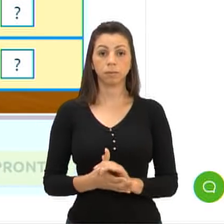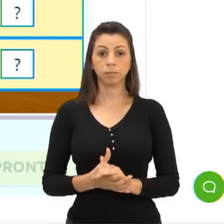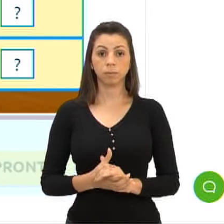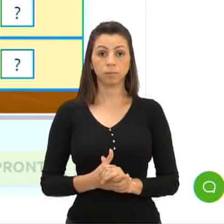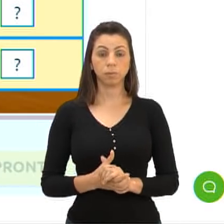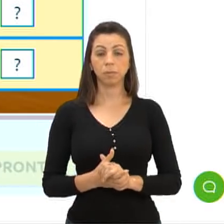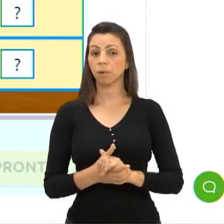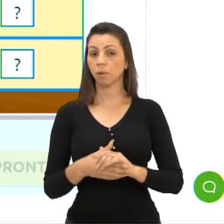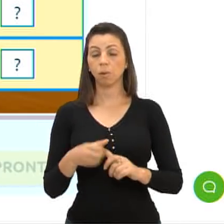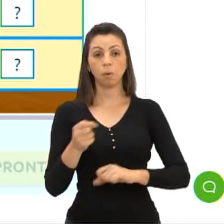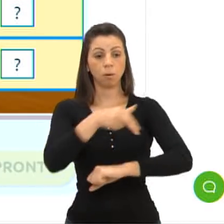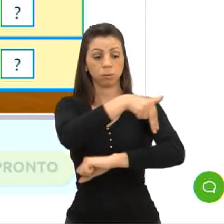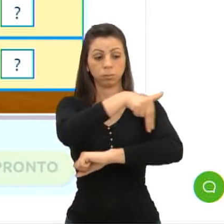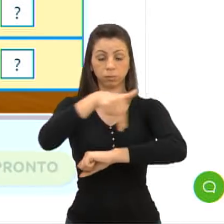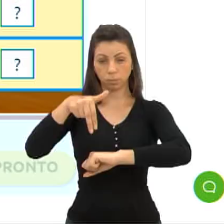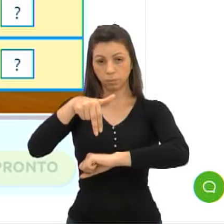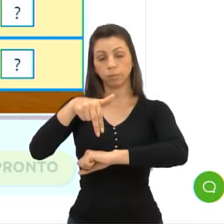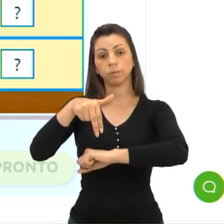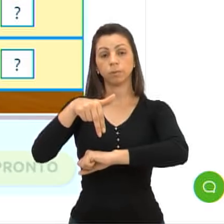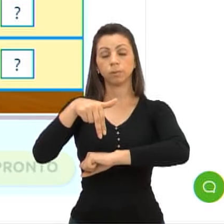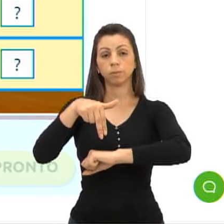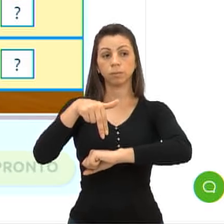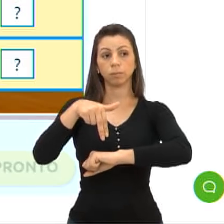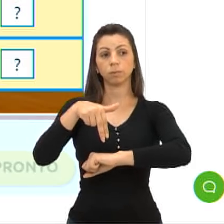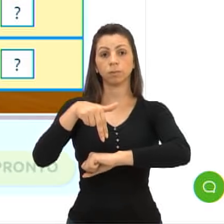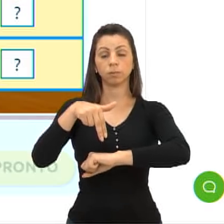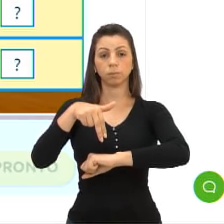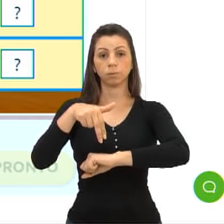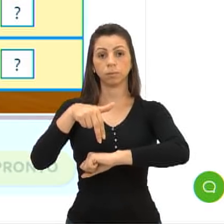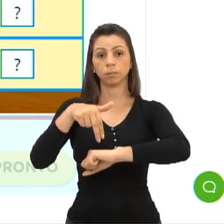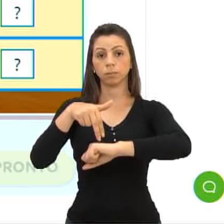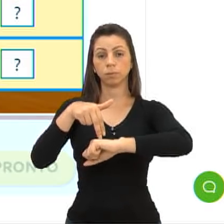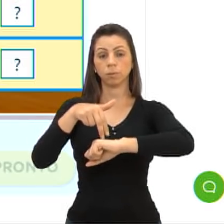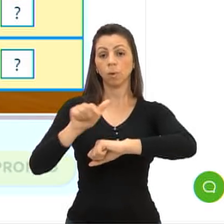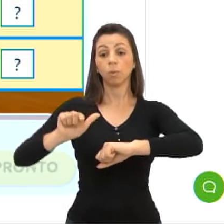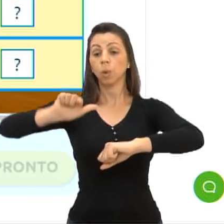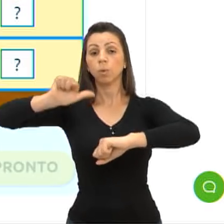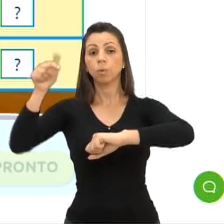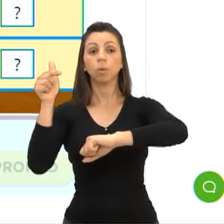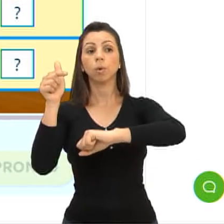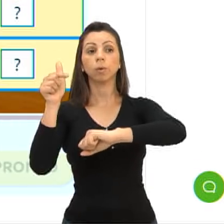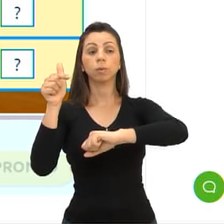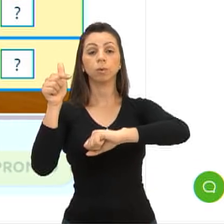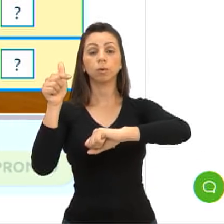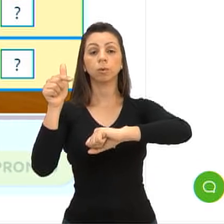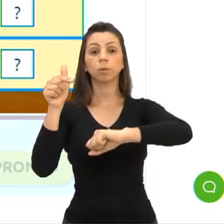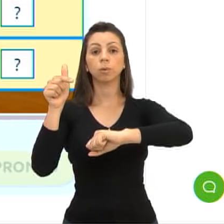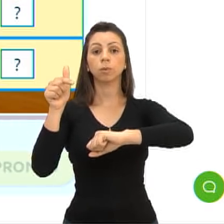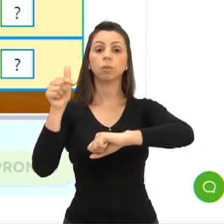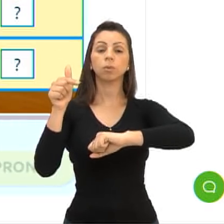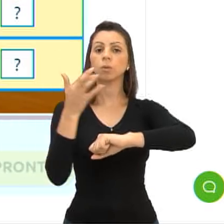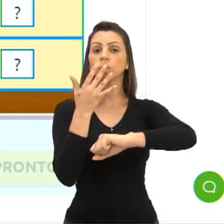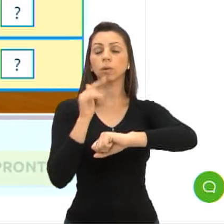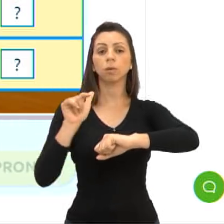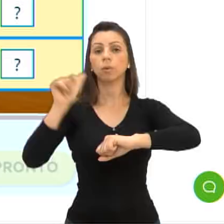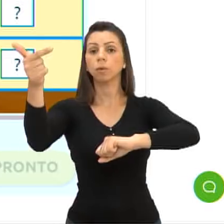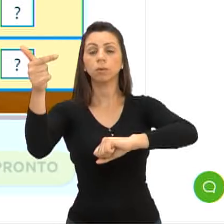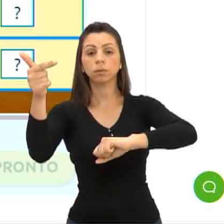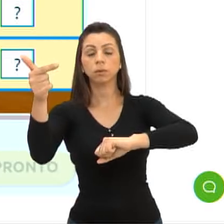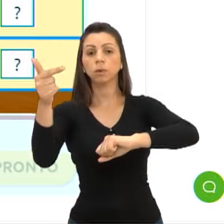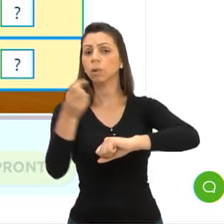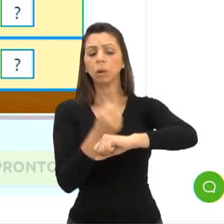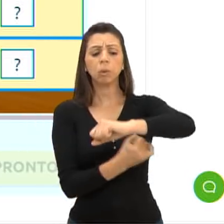o numerador, e logo o outro cubo de outra cor, ele quer saber qual é a